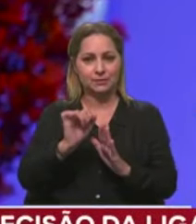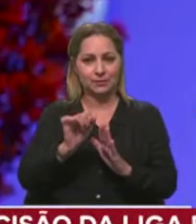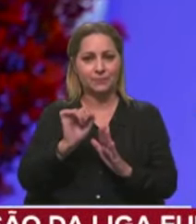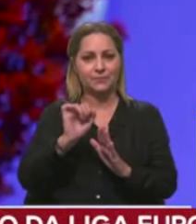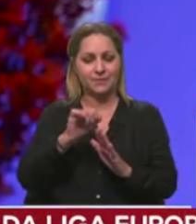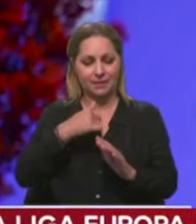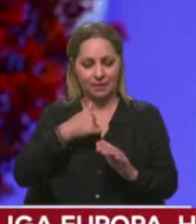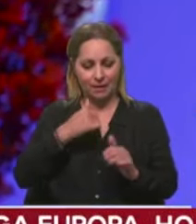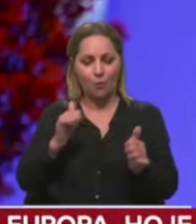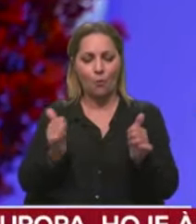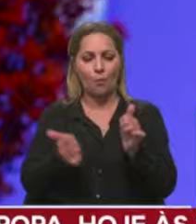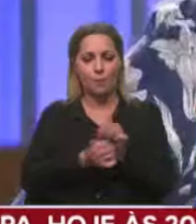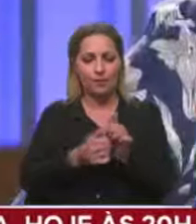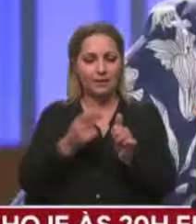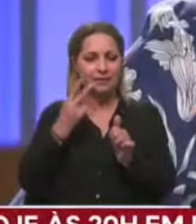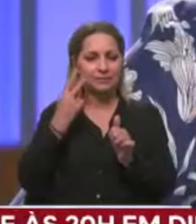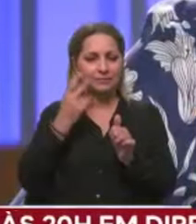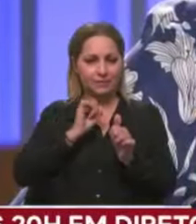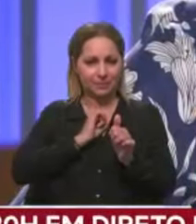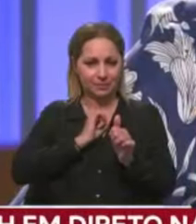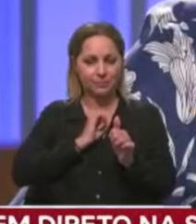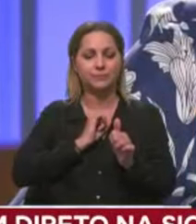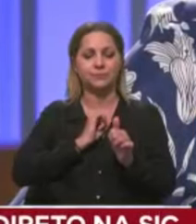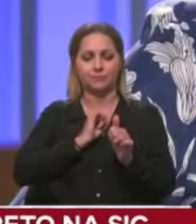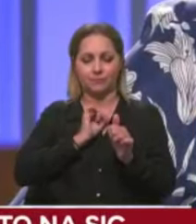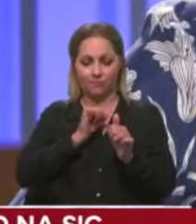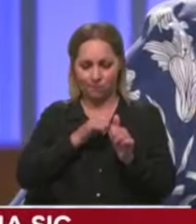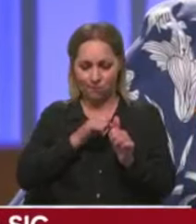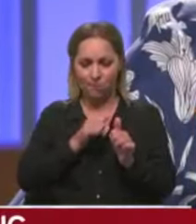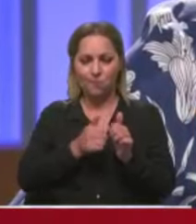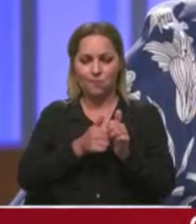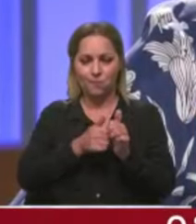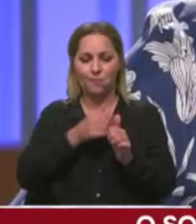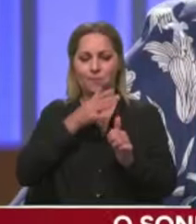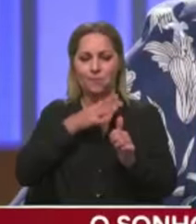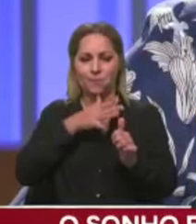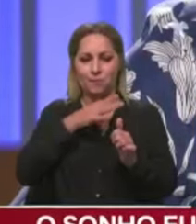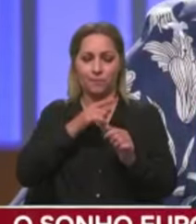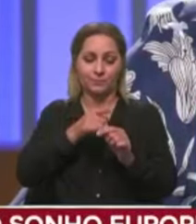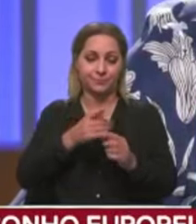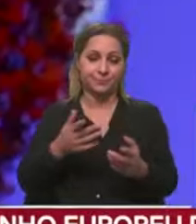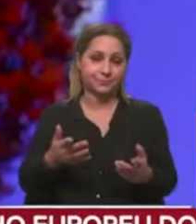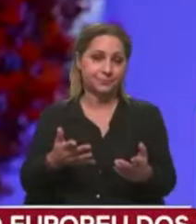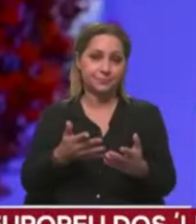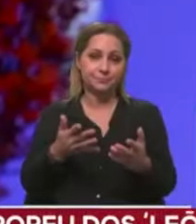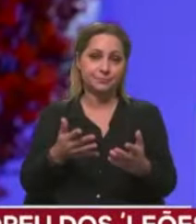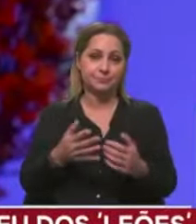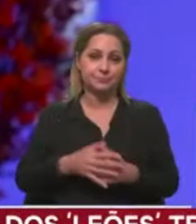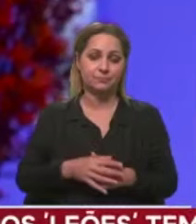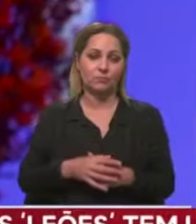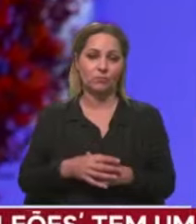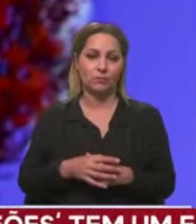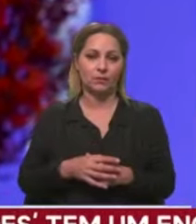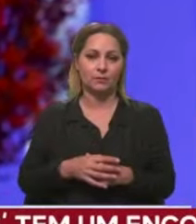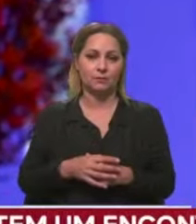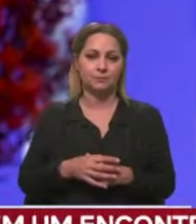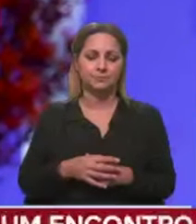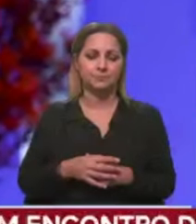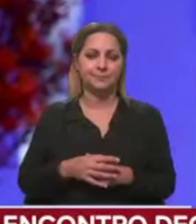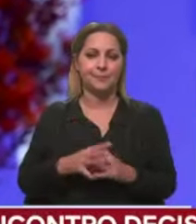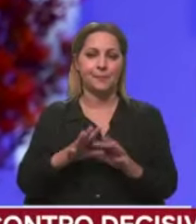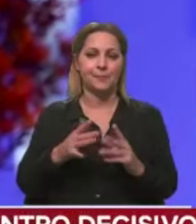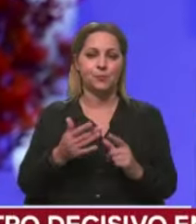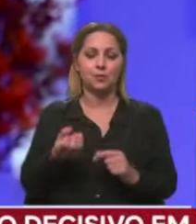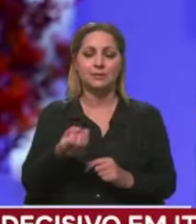o meu companheiro de vida e é o teu companheiro de vida é sim conta-me mais é isso é uma AM e pá somos quando todas as